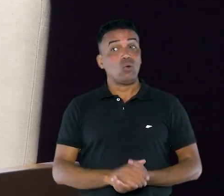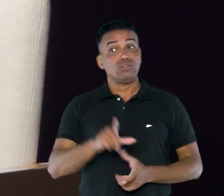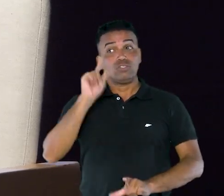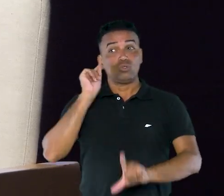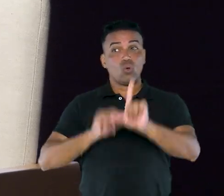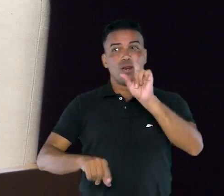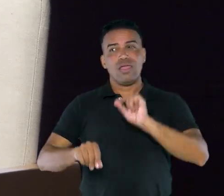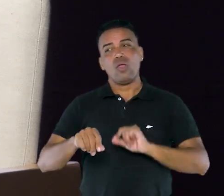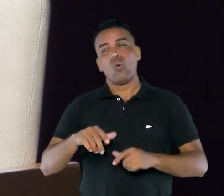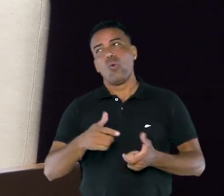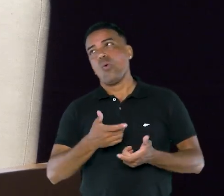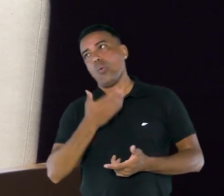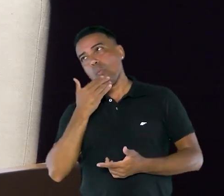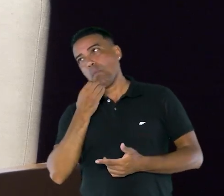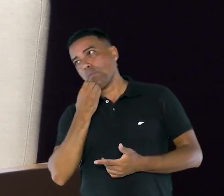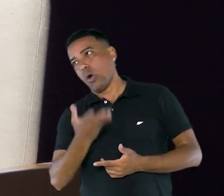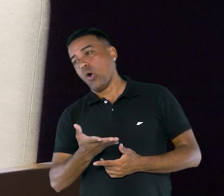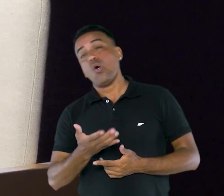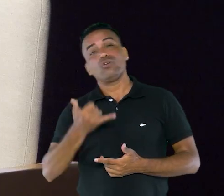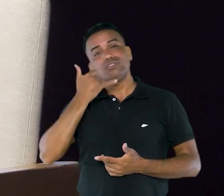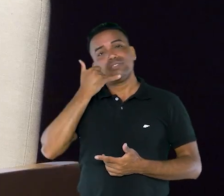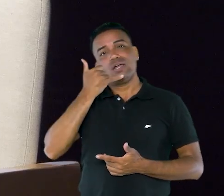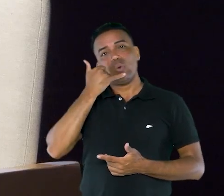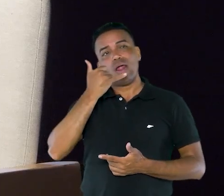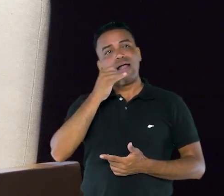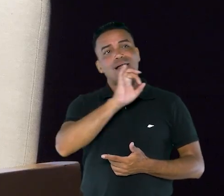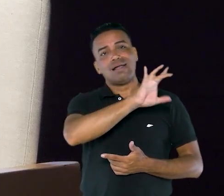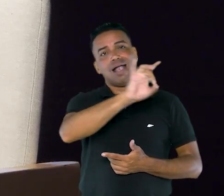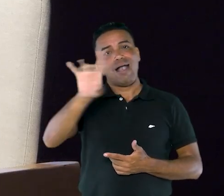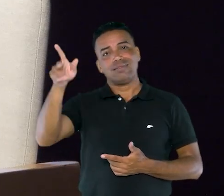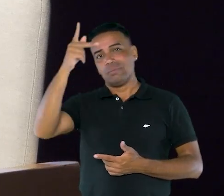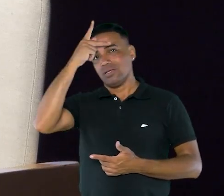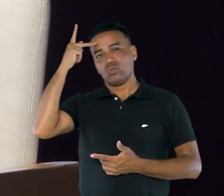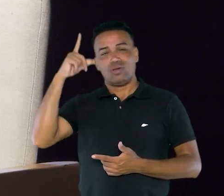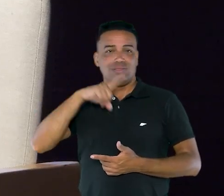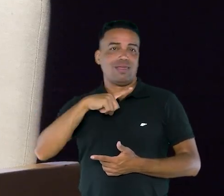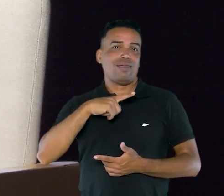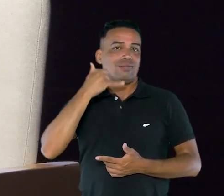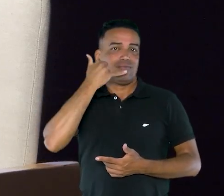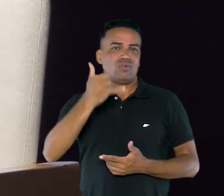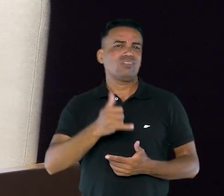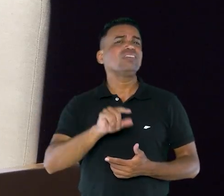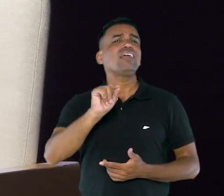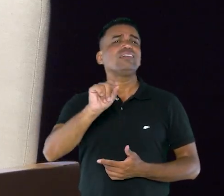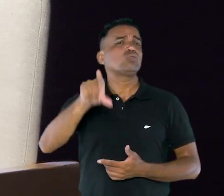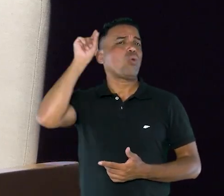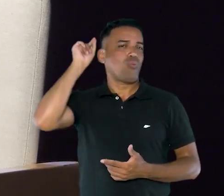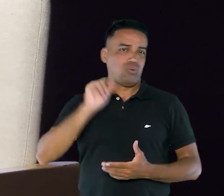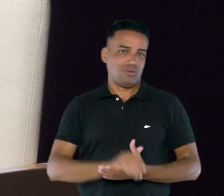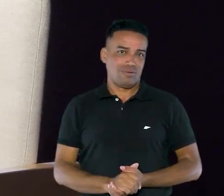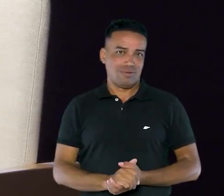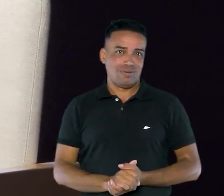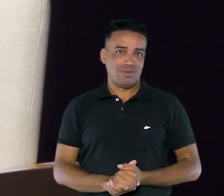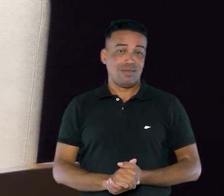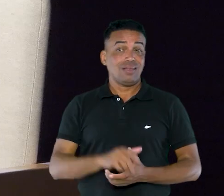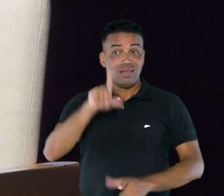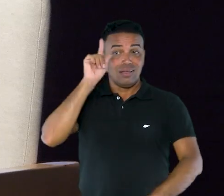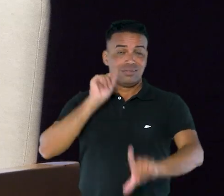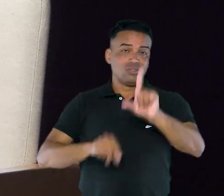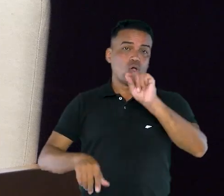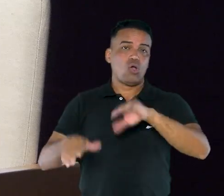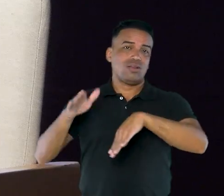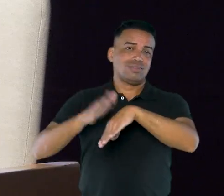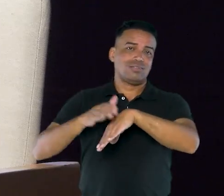que seria incrível ter um telefone celular por pessoa, para cada pessoa? Quem é que decidiu isso? Essas decisões